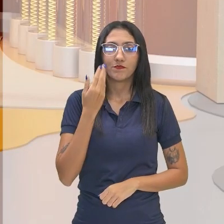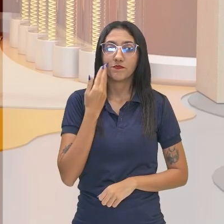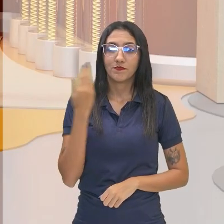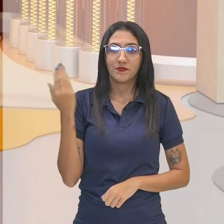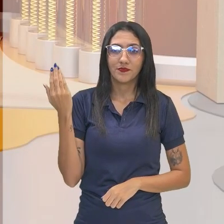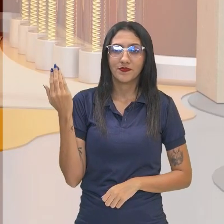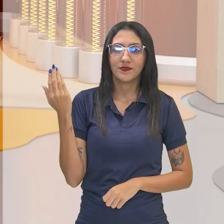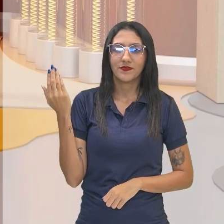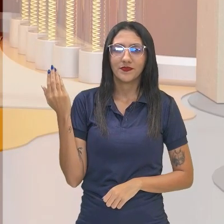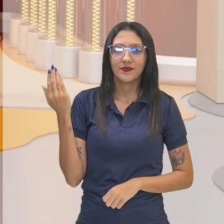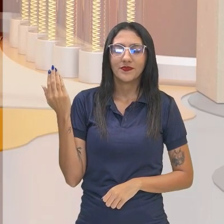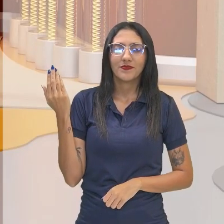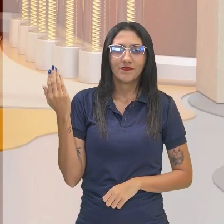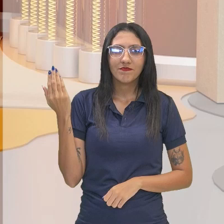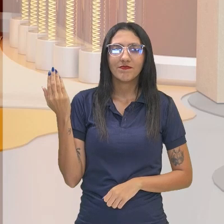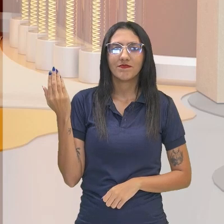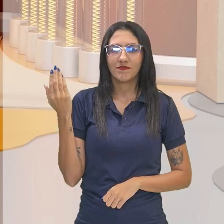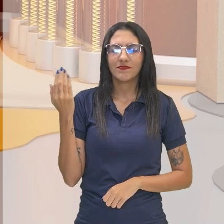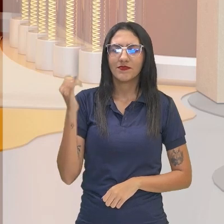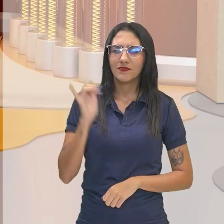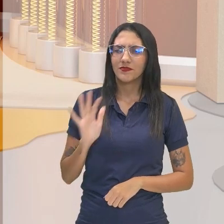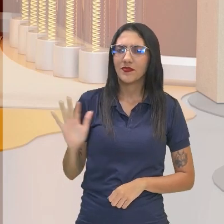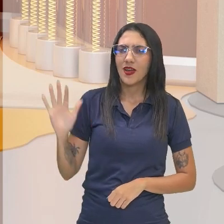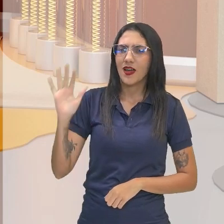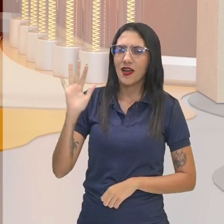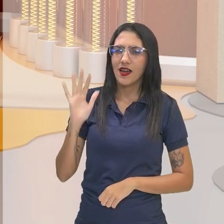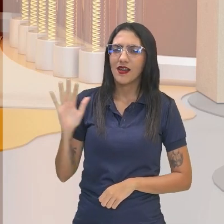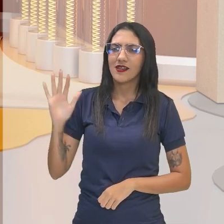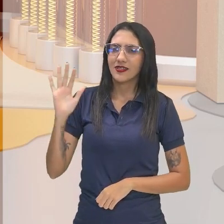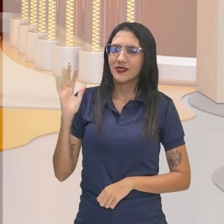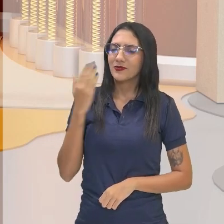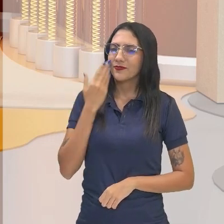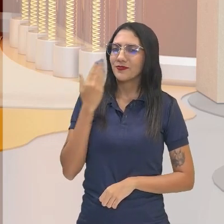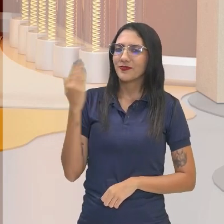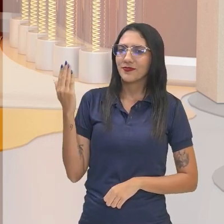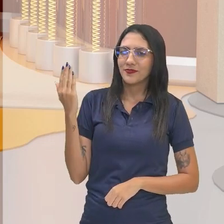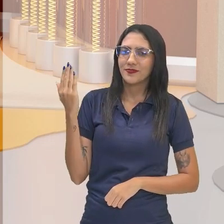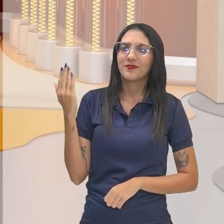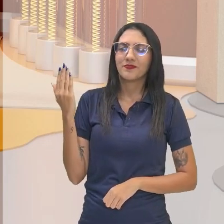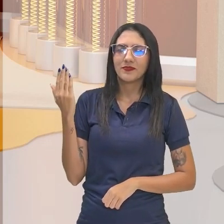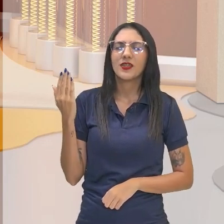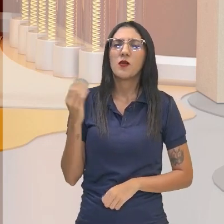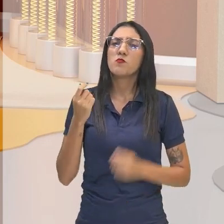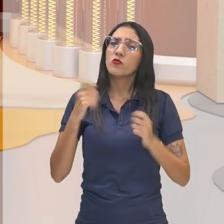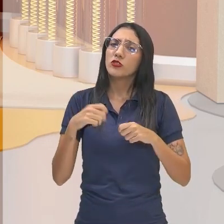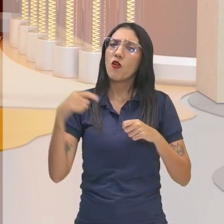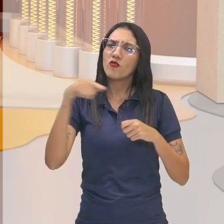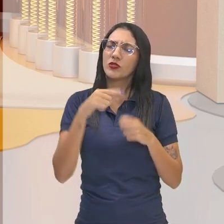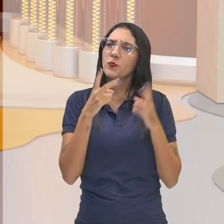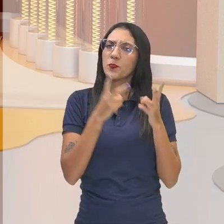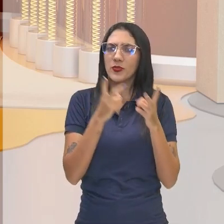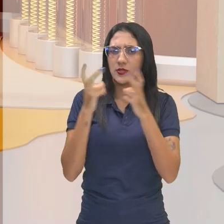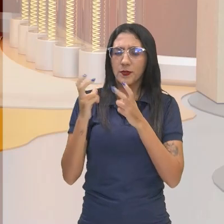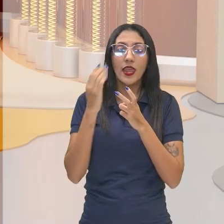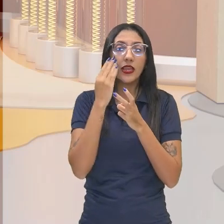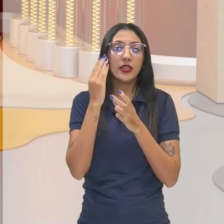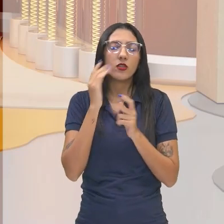só que lindo, né? Como ficou legal a nossa arte, para você entender o quê?